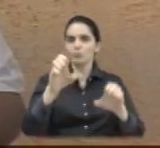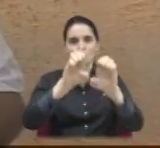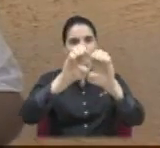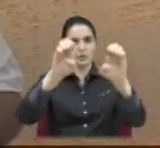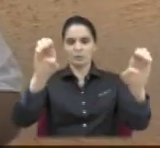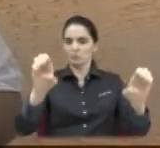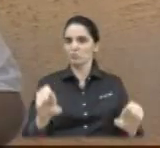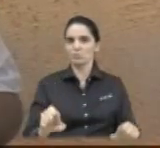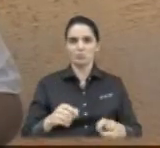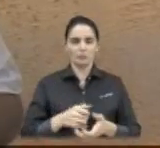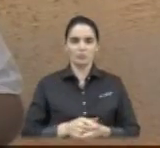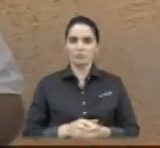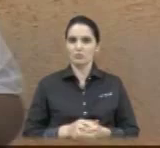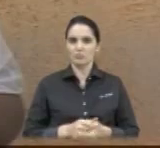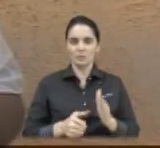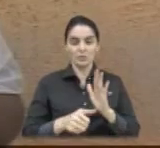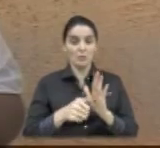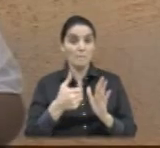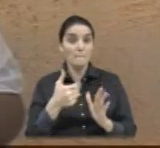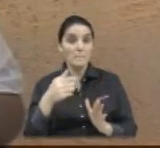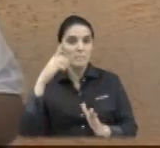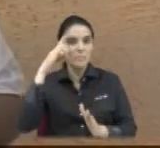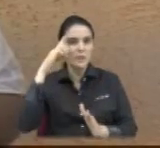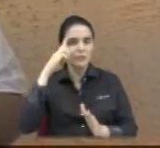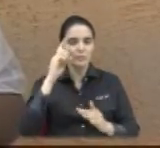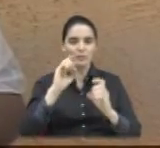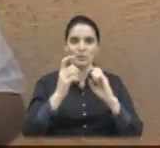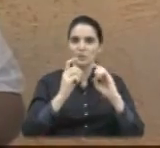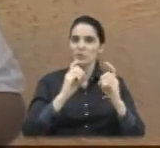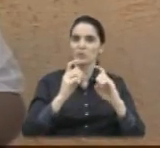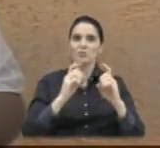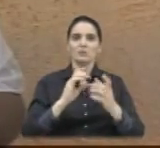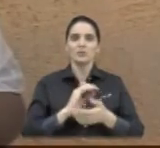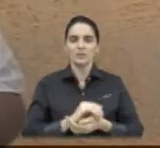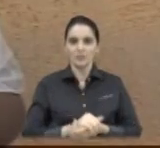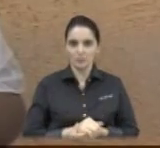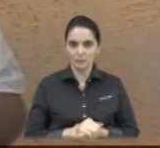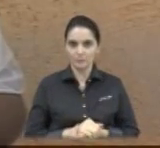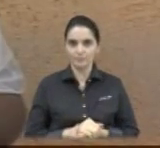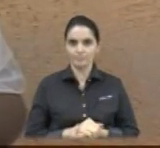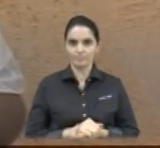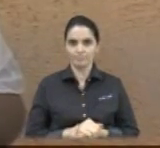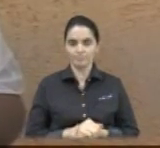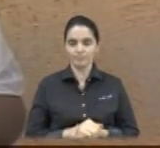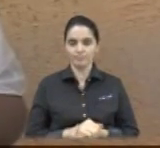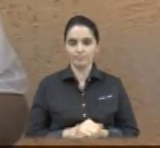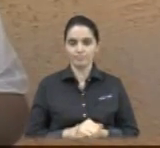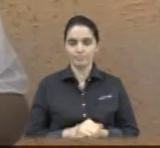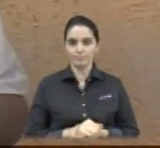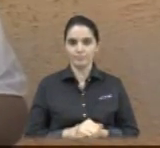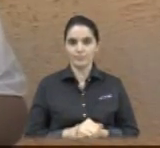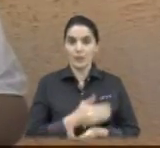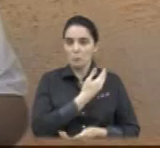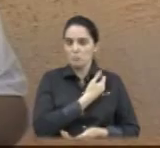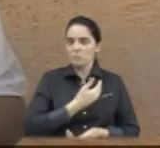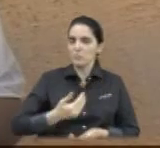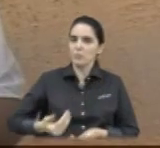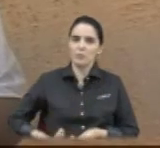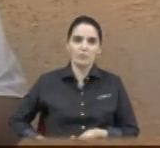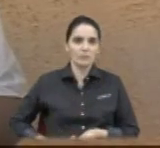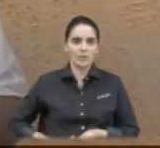no primeiro dia de conferência para além disso não consideraram uma importante discussão da cbi a